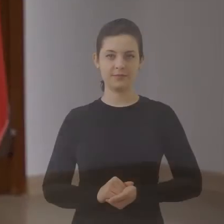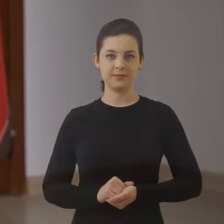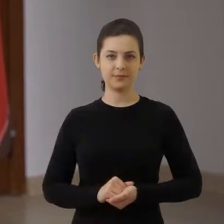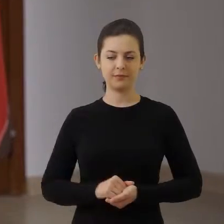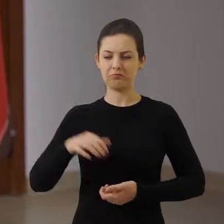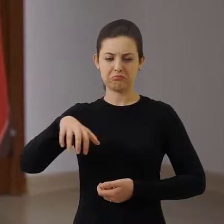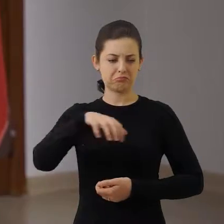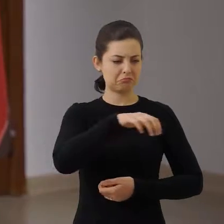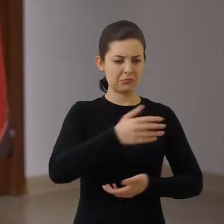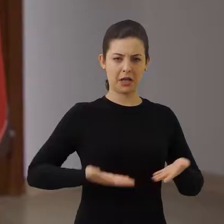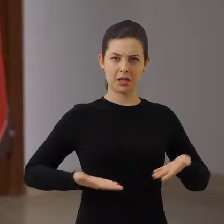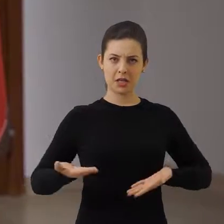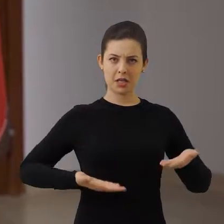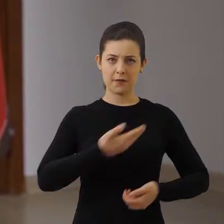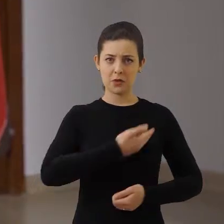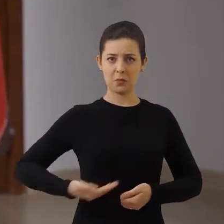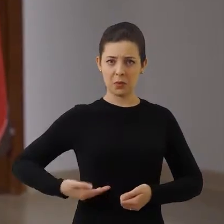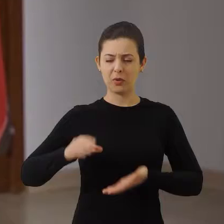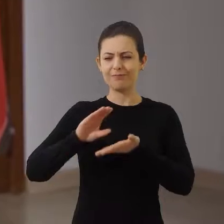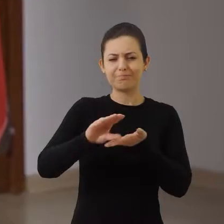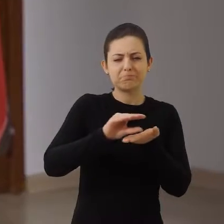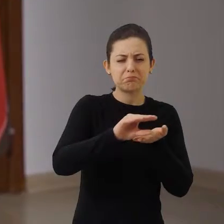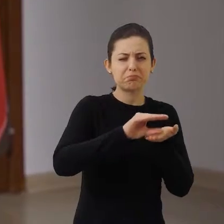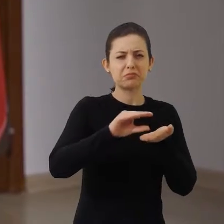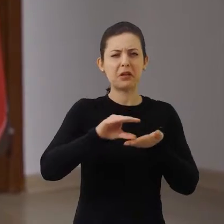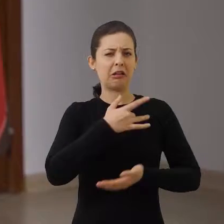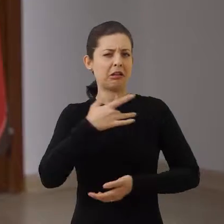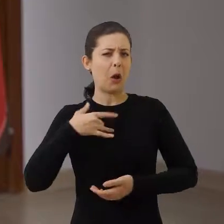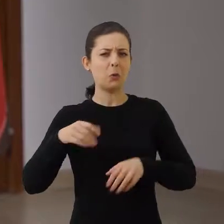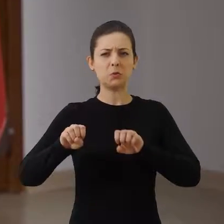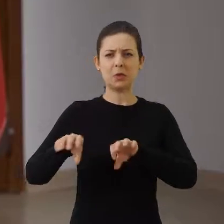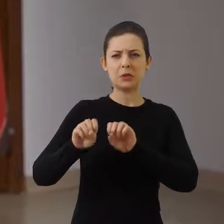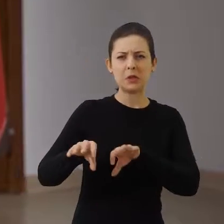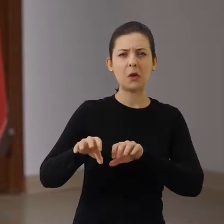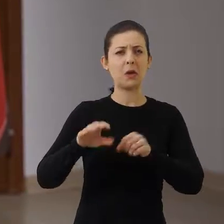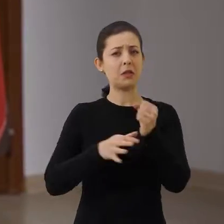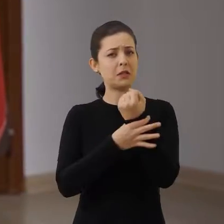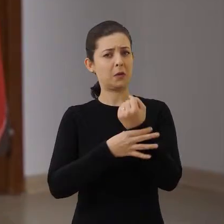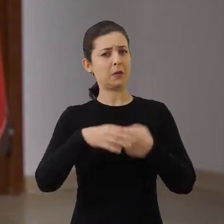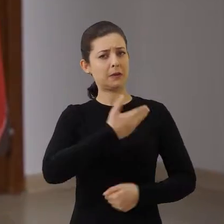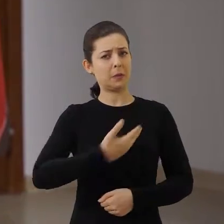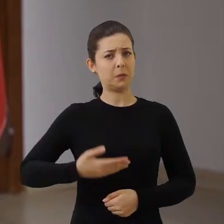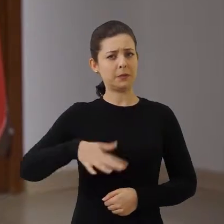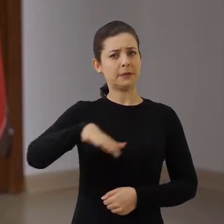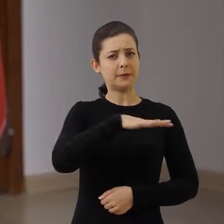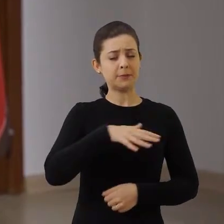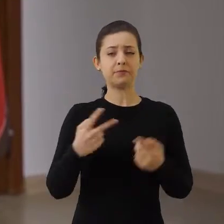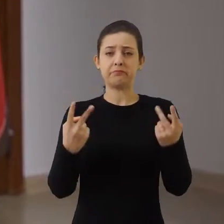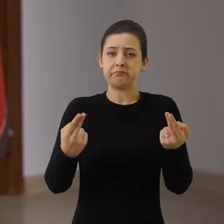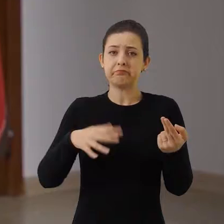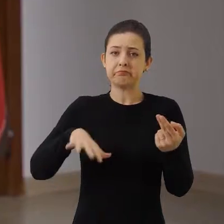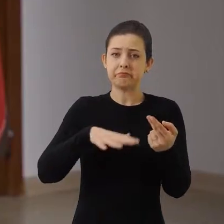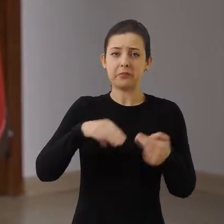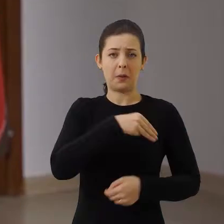Todo ramo do serviço público, os recursos são limitados na saúde, na educação e na segurança pública. E também no